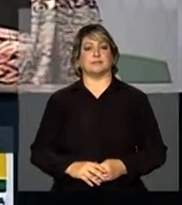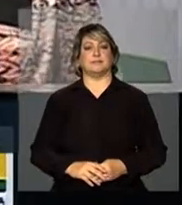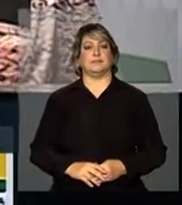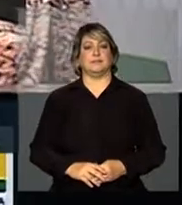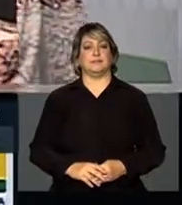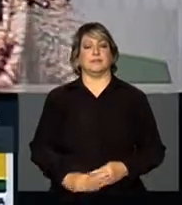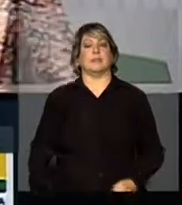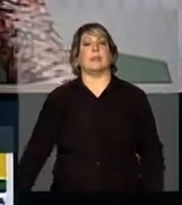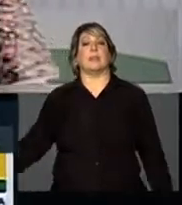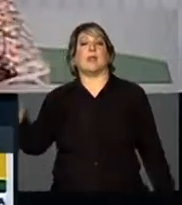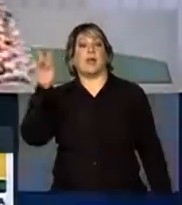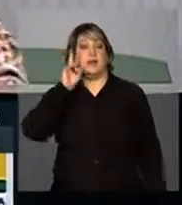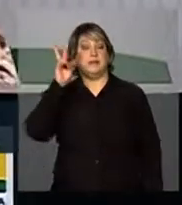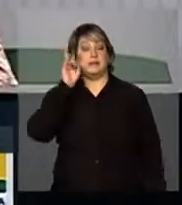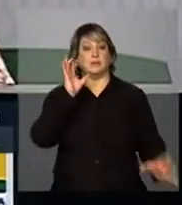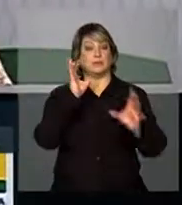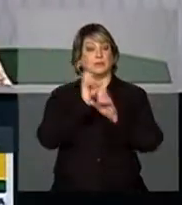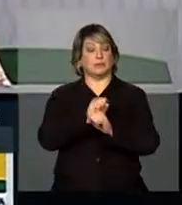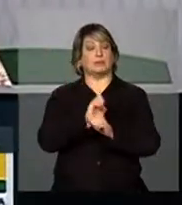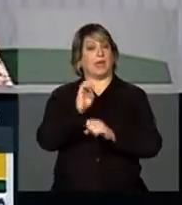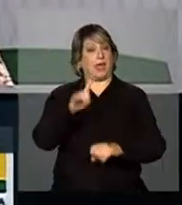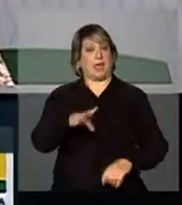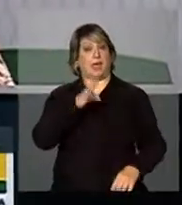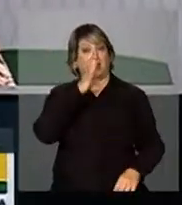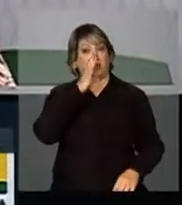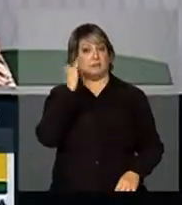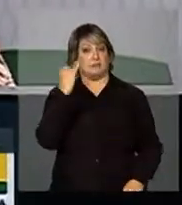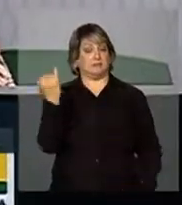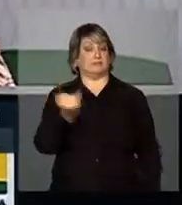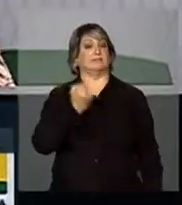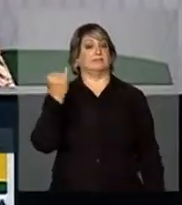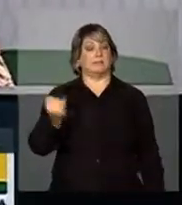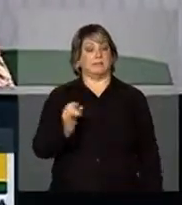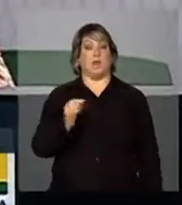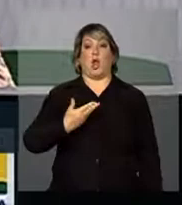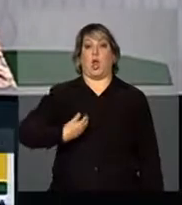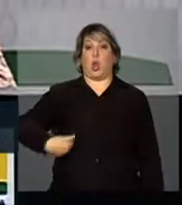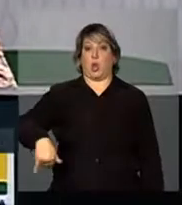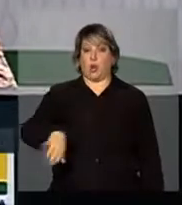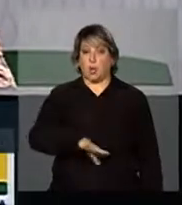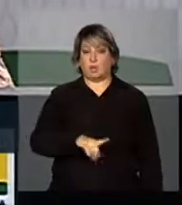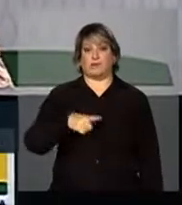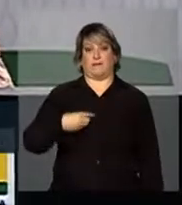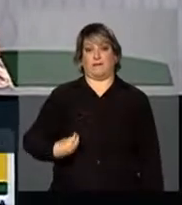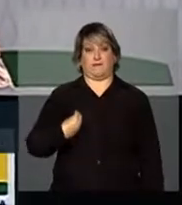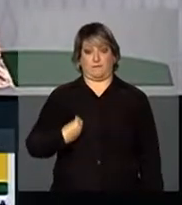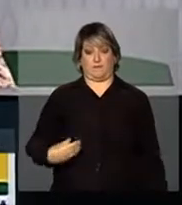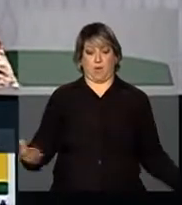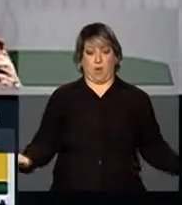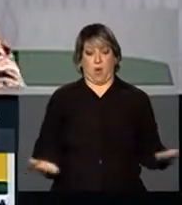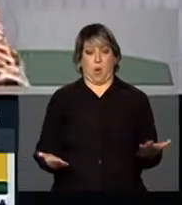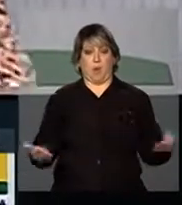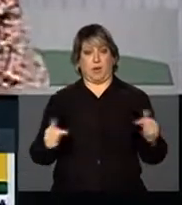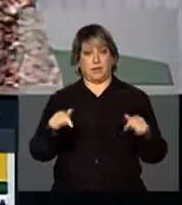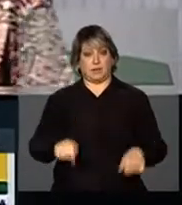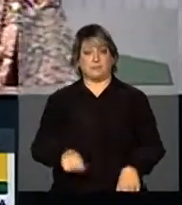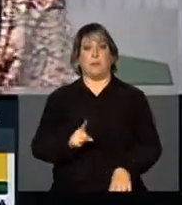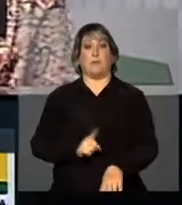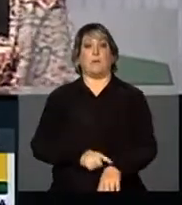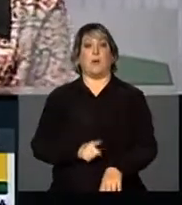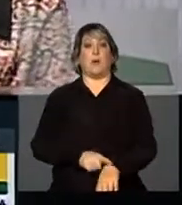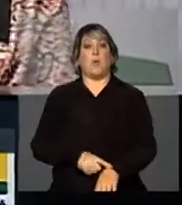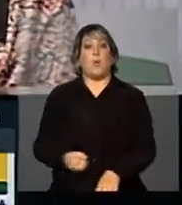a história é algo interessante nós vivemos hoje aqui um momento de